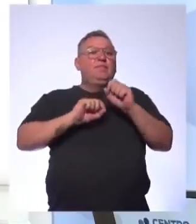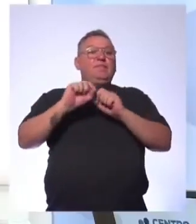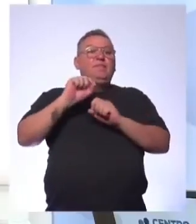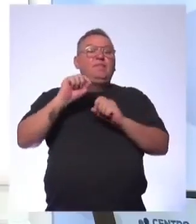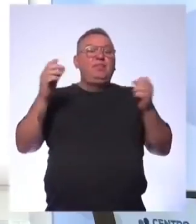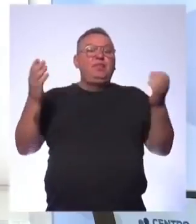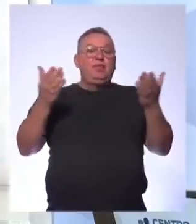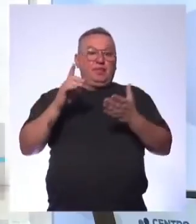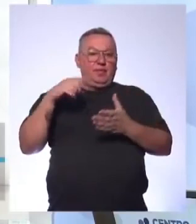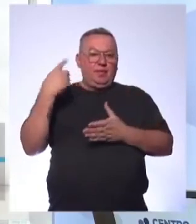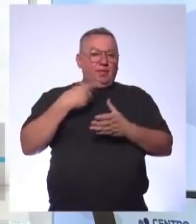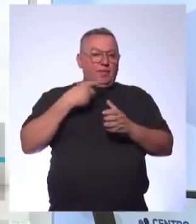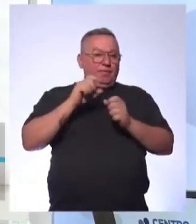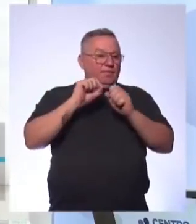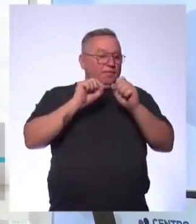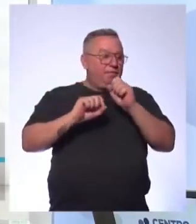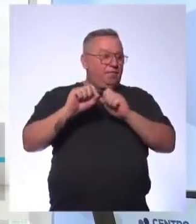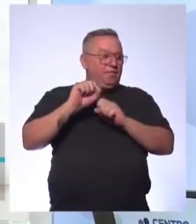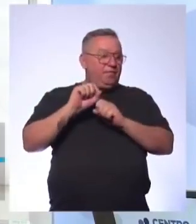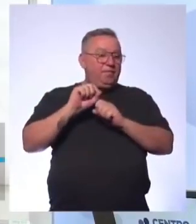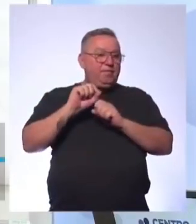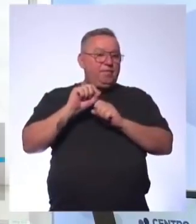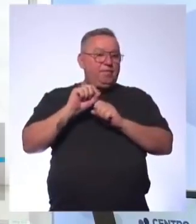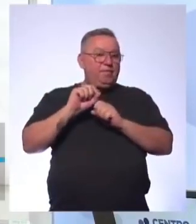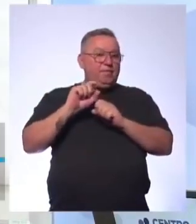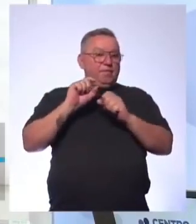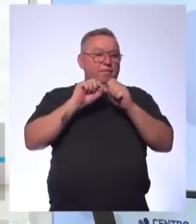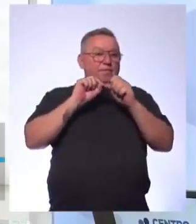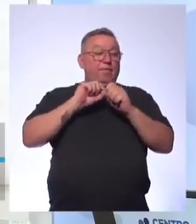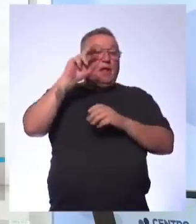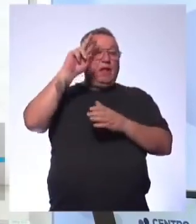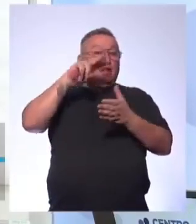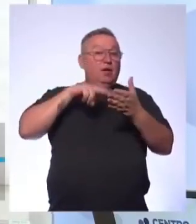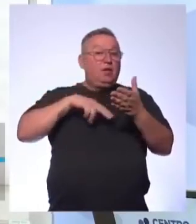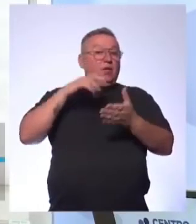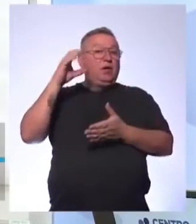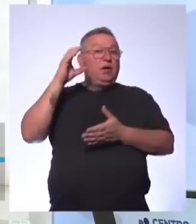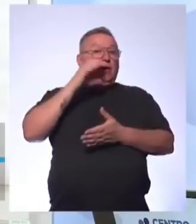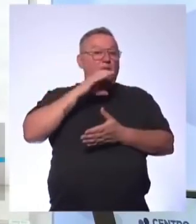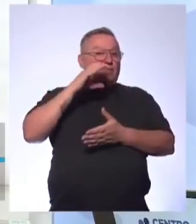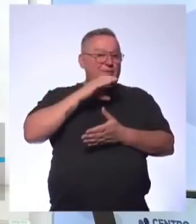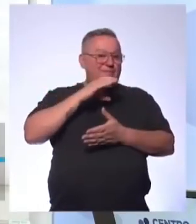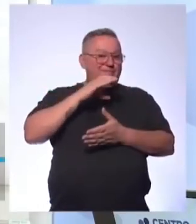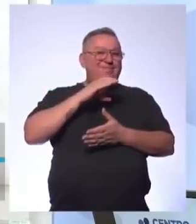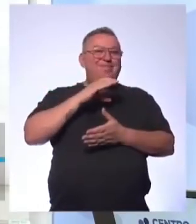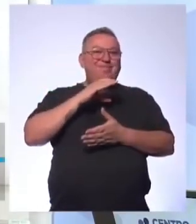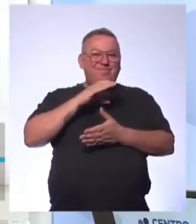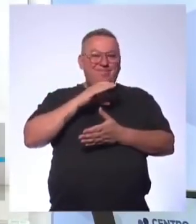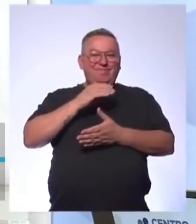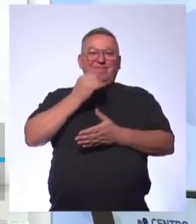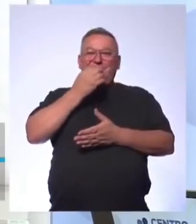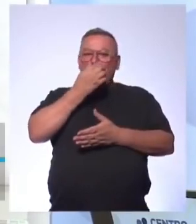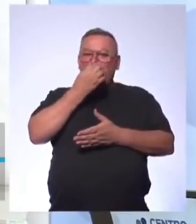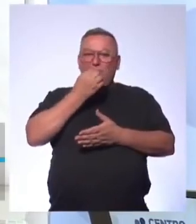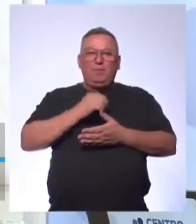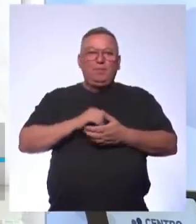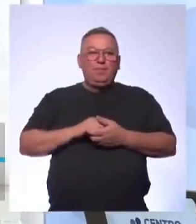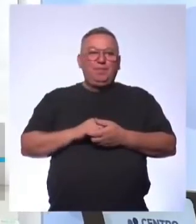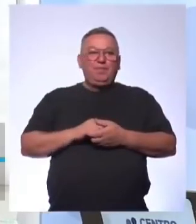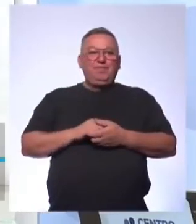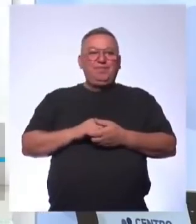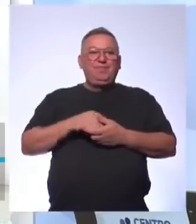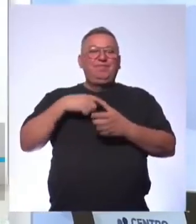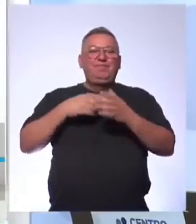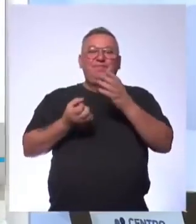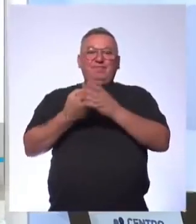agora, o que nós vamos fazer? Nós vamos fazer o skimming, né? Que é a leitura rápida do texto. Eu